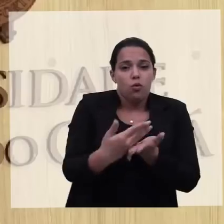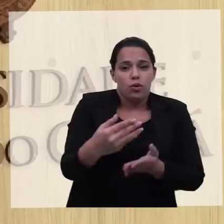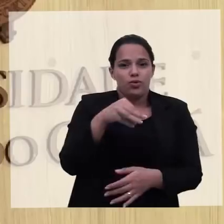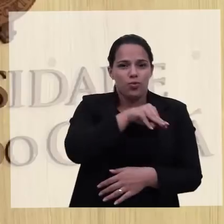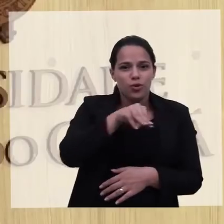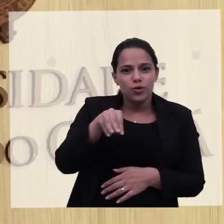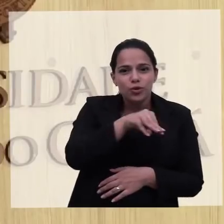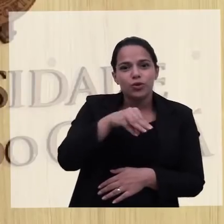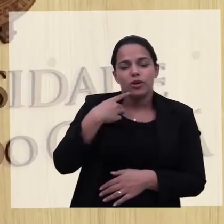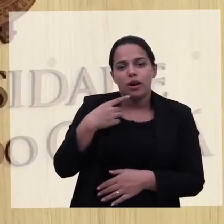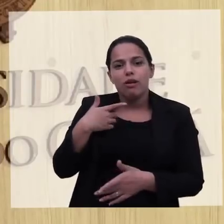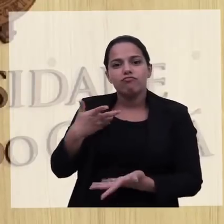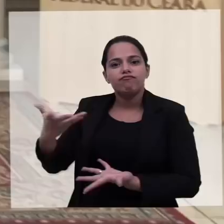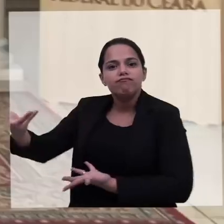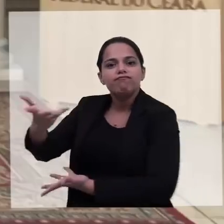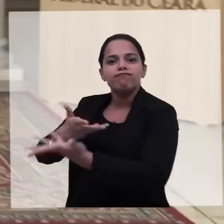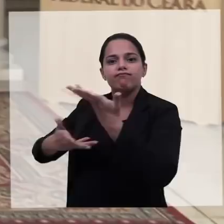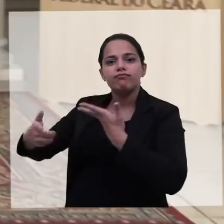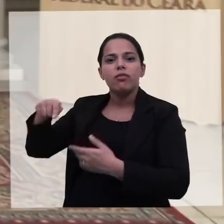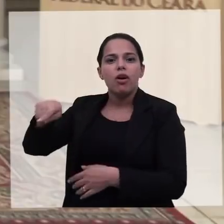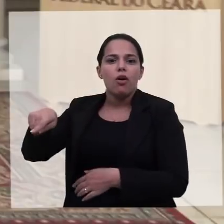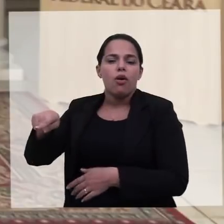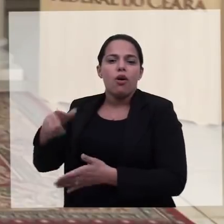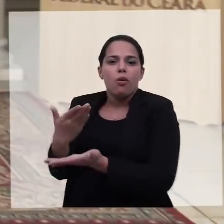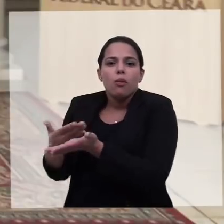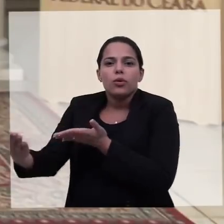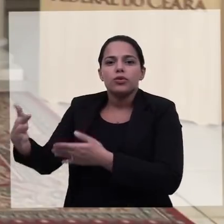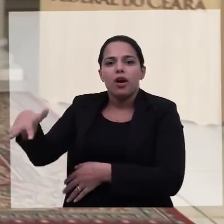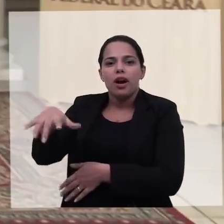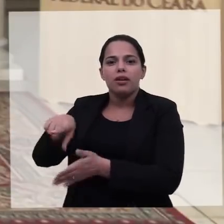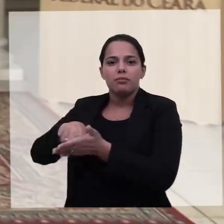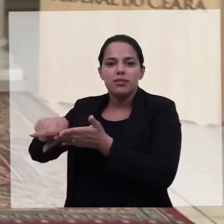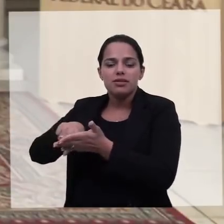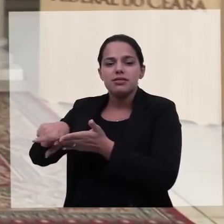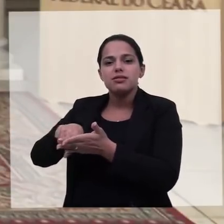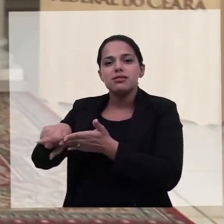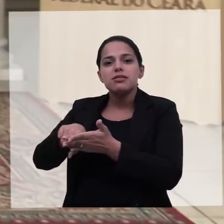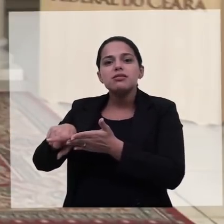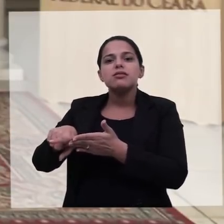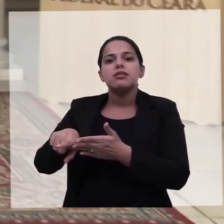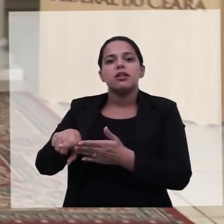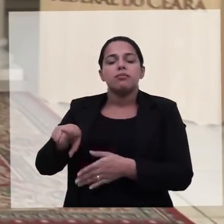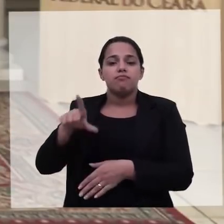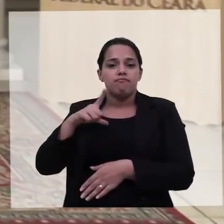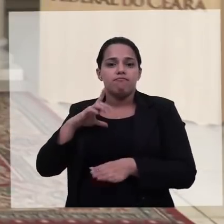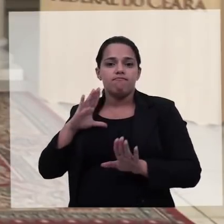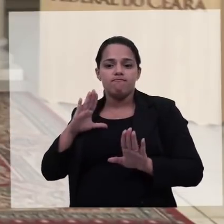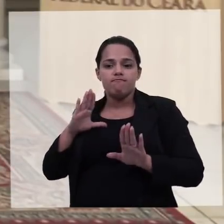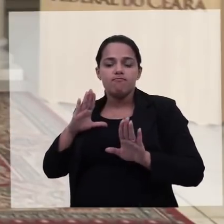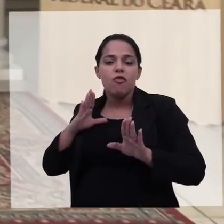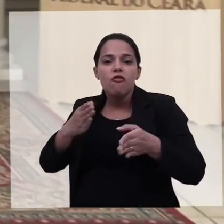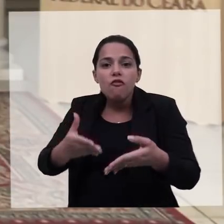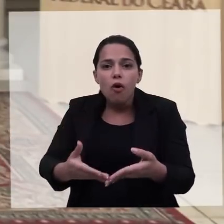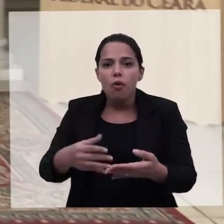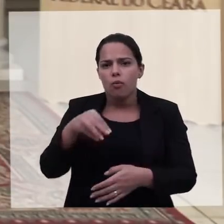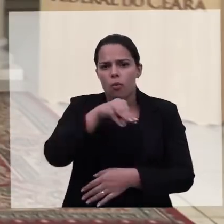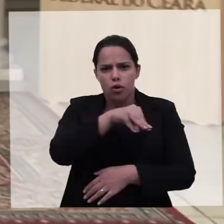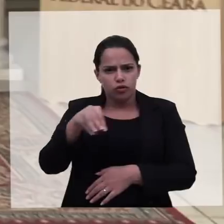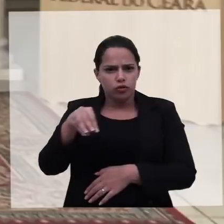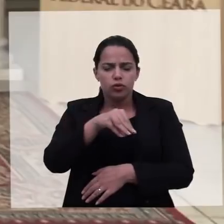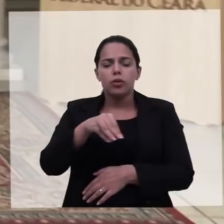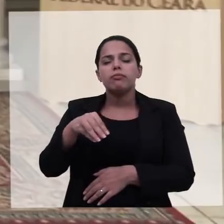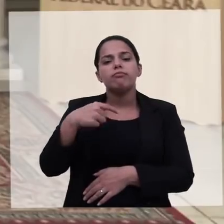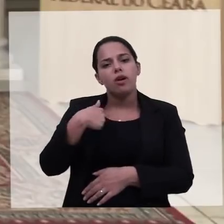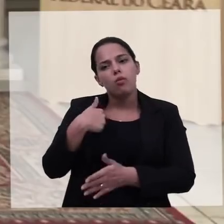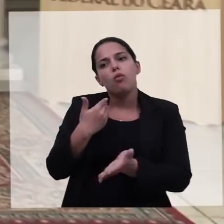me envolver com a pesquisa. Quer dizer, eu era monitora, mas eu não me detive somente às